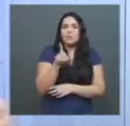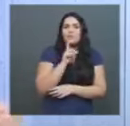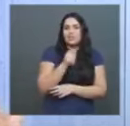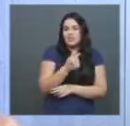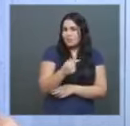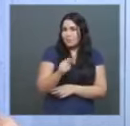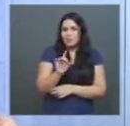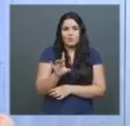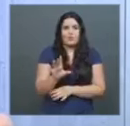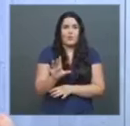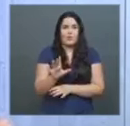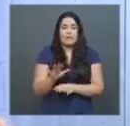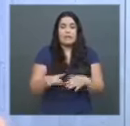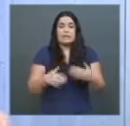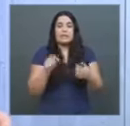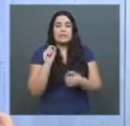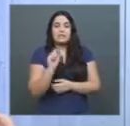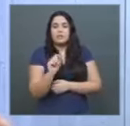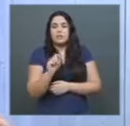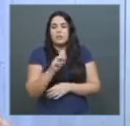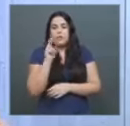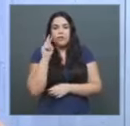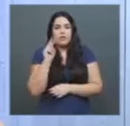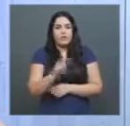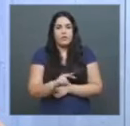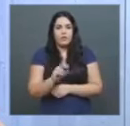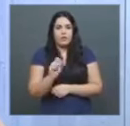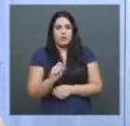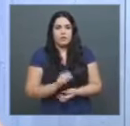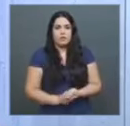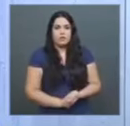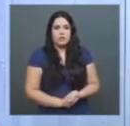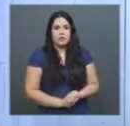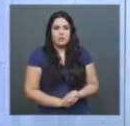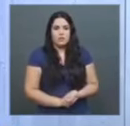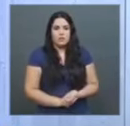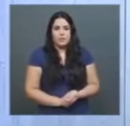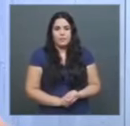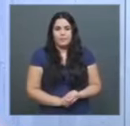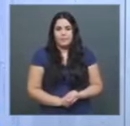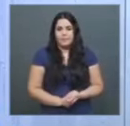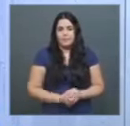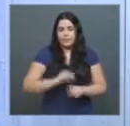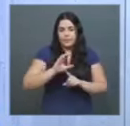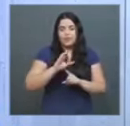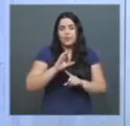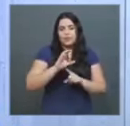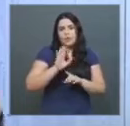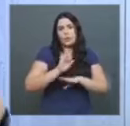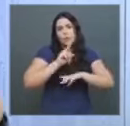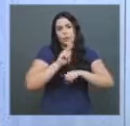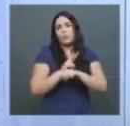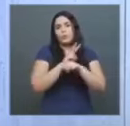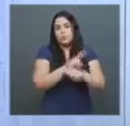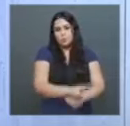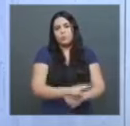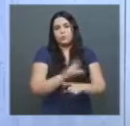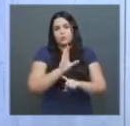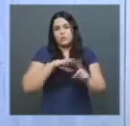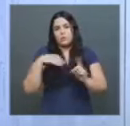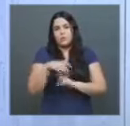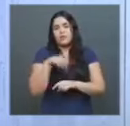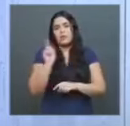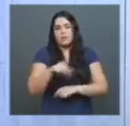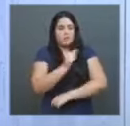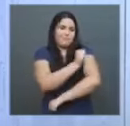E quem atende os casos mais frequentes na comunidade é o enfermeiro. Então, o enfermeiro ele tem uma